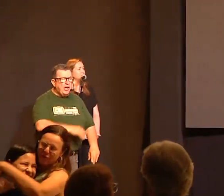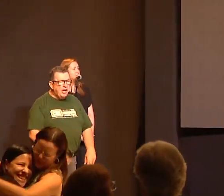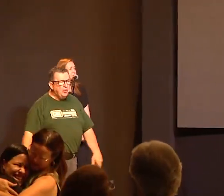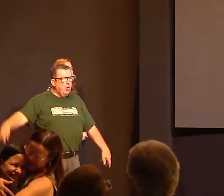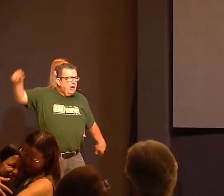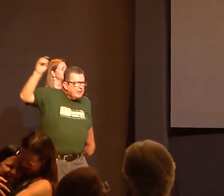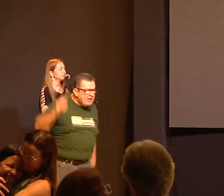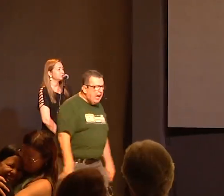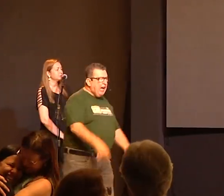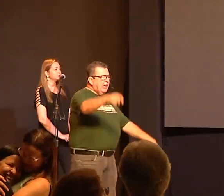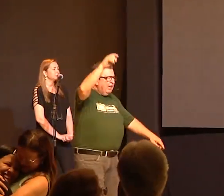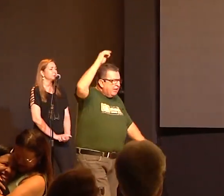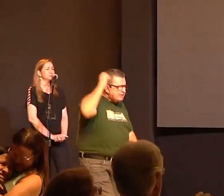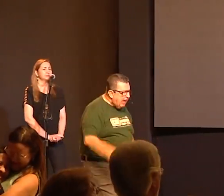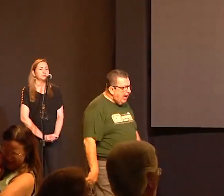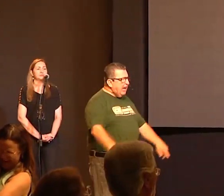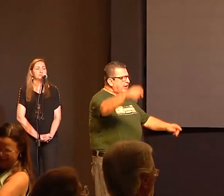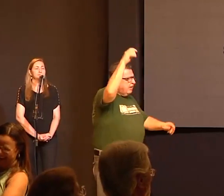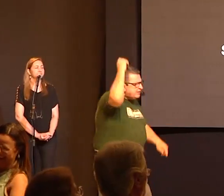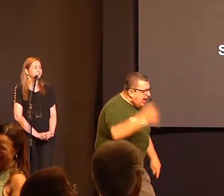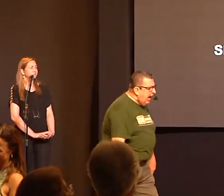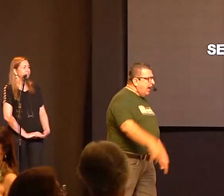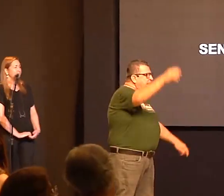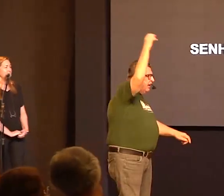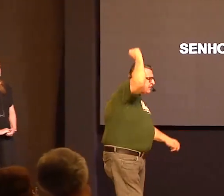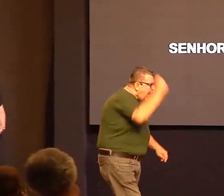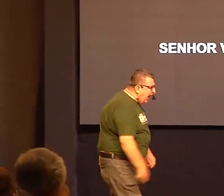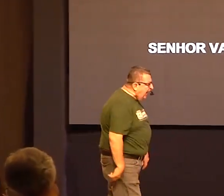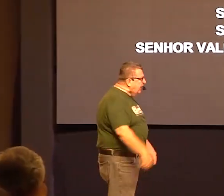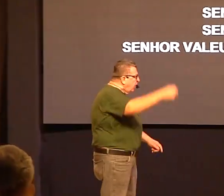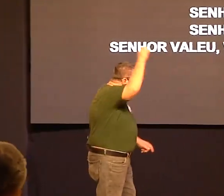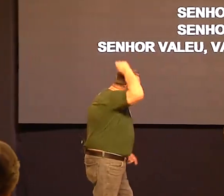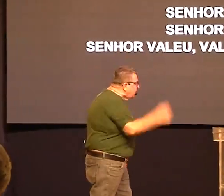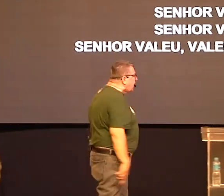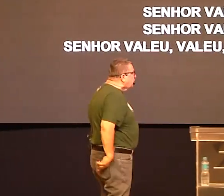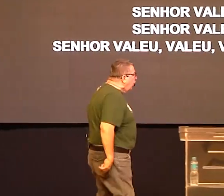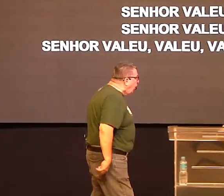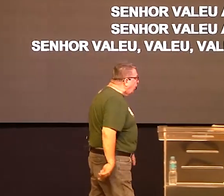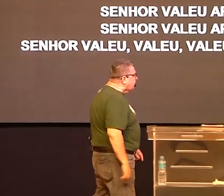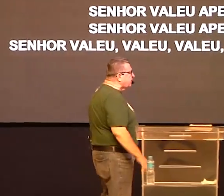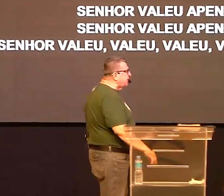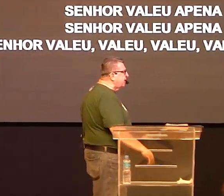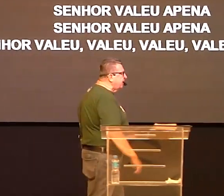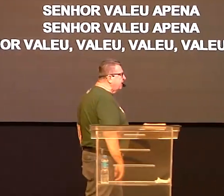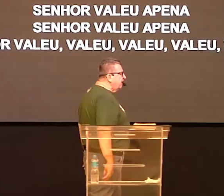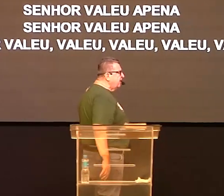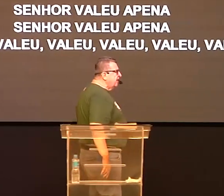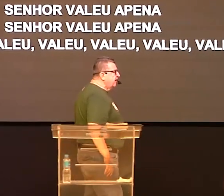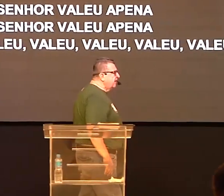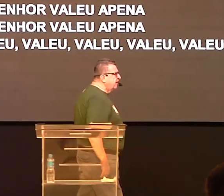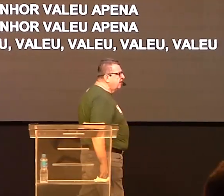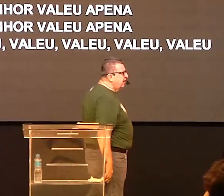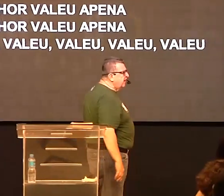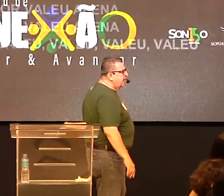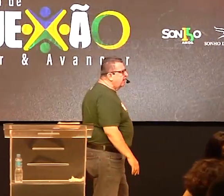seu egoísmo, sai, sai, sai, sai, em nome de Jesus.